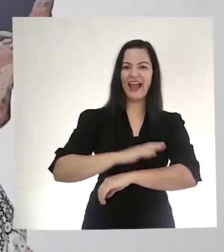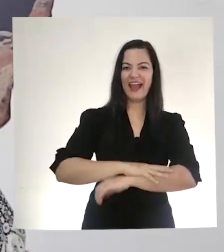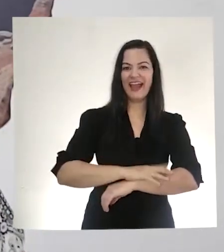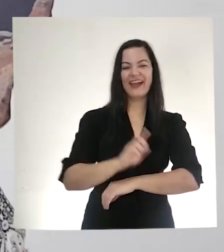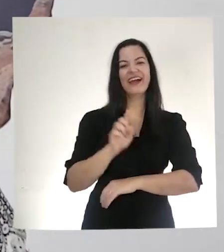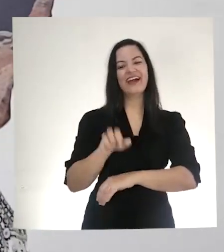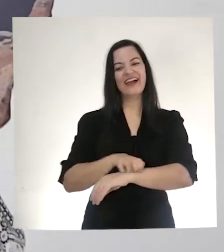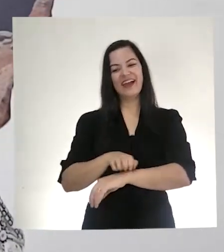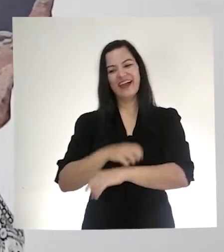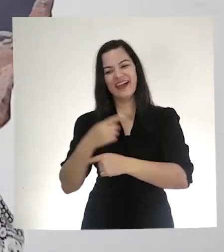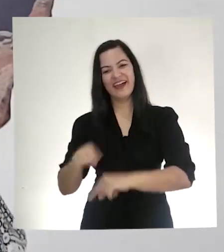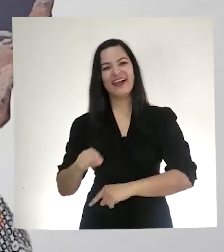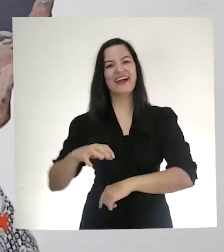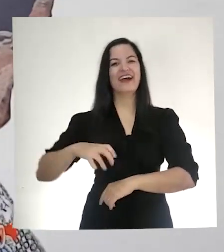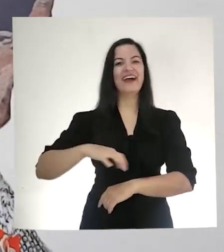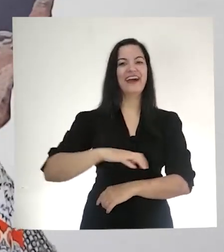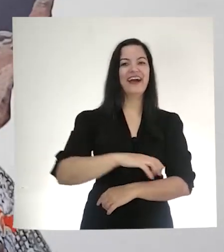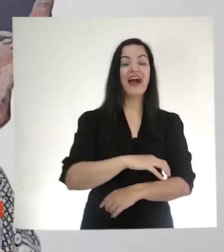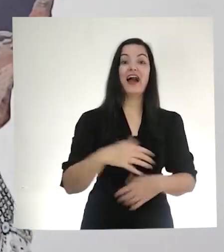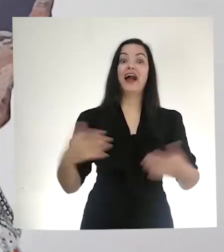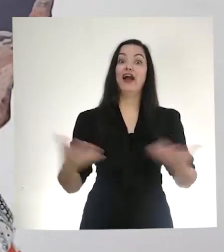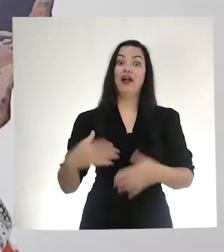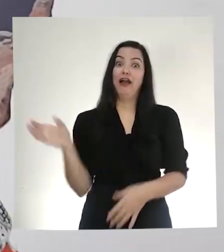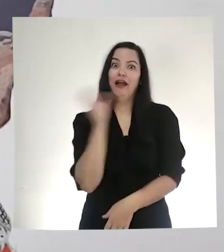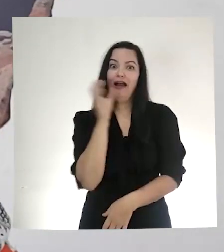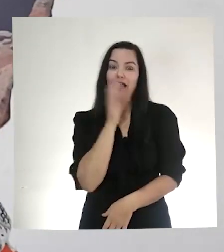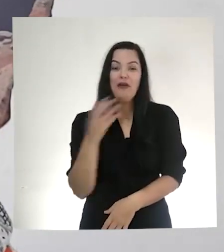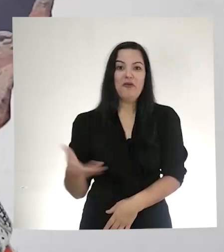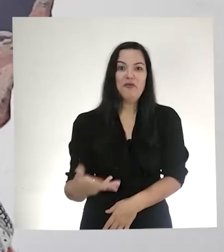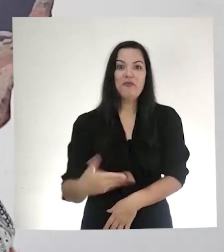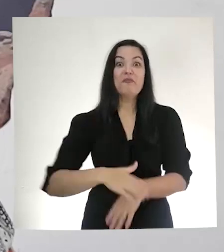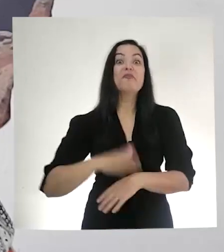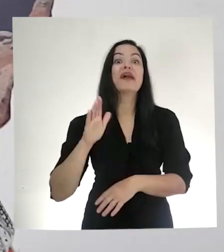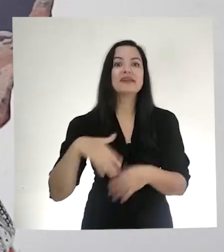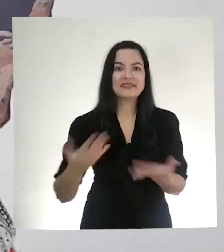aranha. Mas agora tem que falar mais rápido.